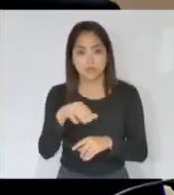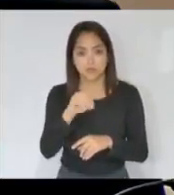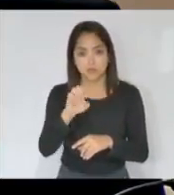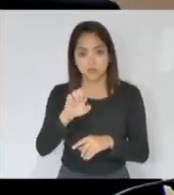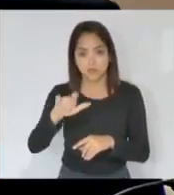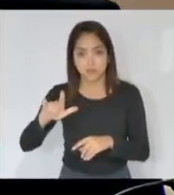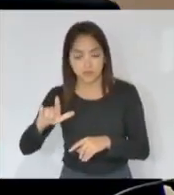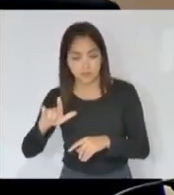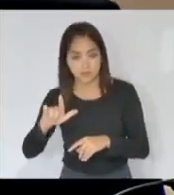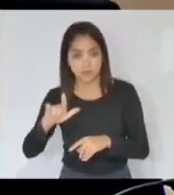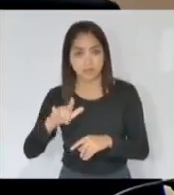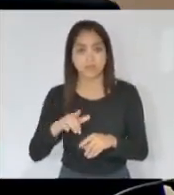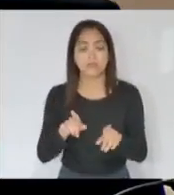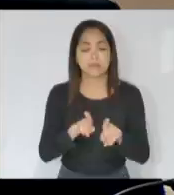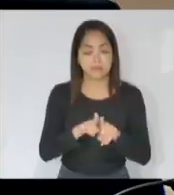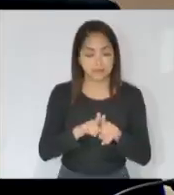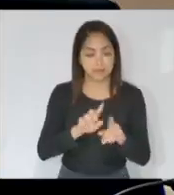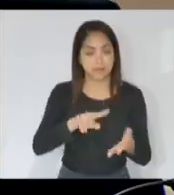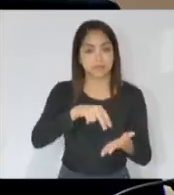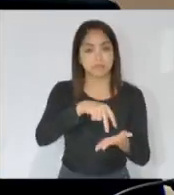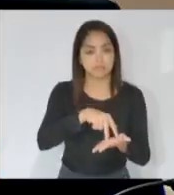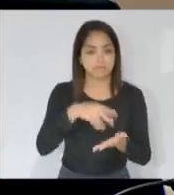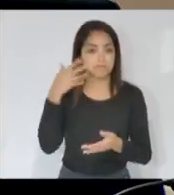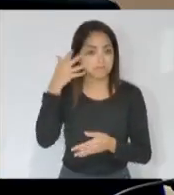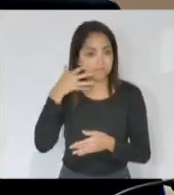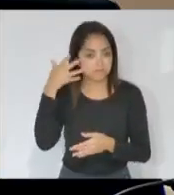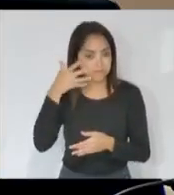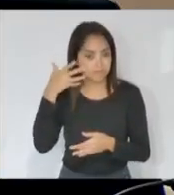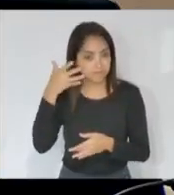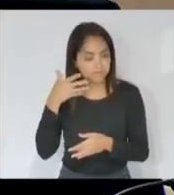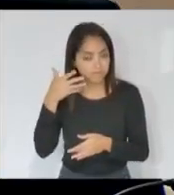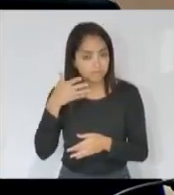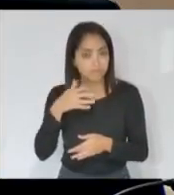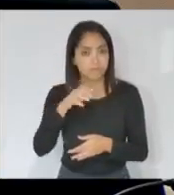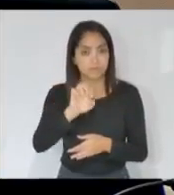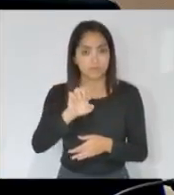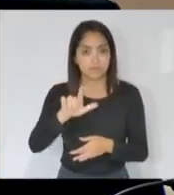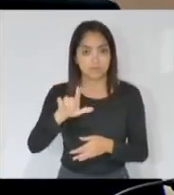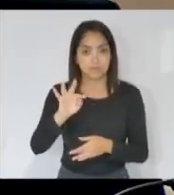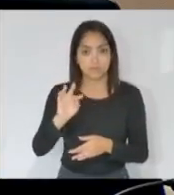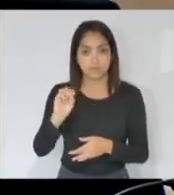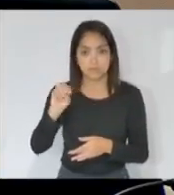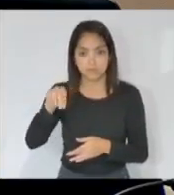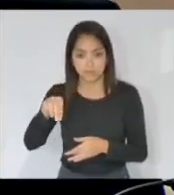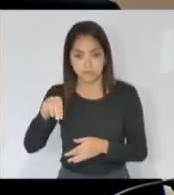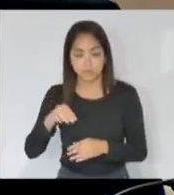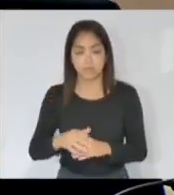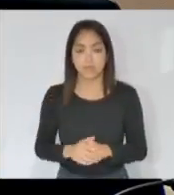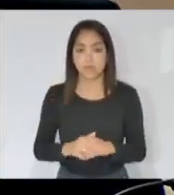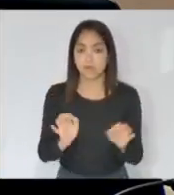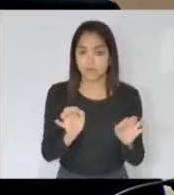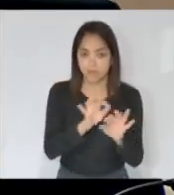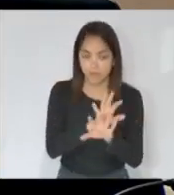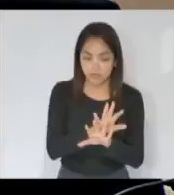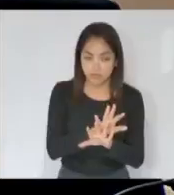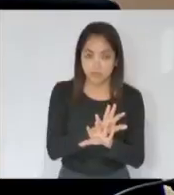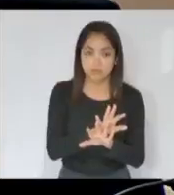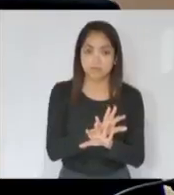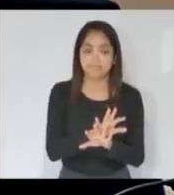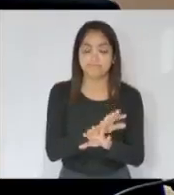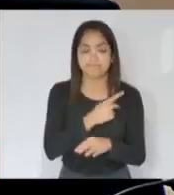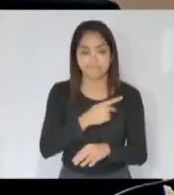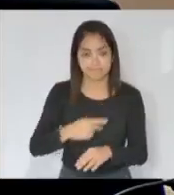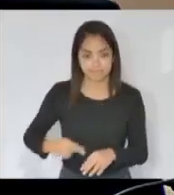Andrade. Também teceu seu pronunciamento o senhor Elton de Souza Zeferino. Finalizando, o senhor